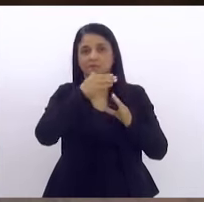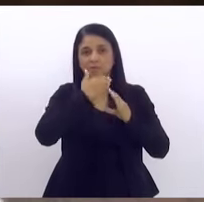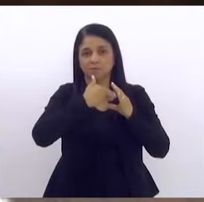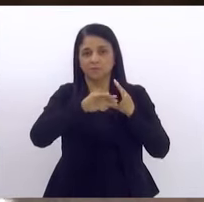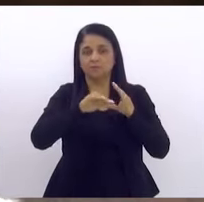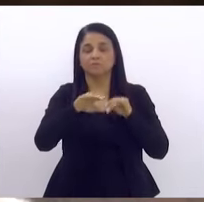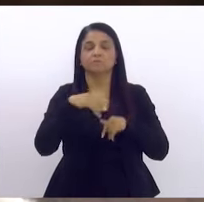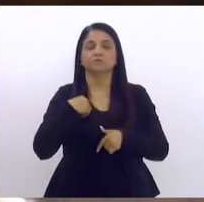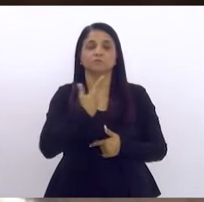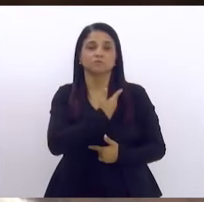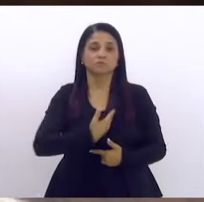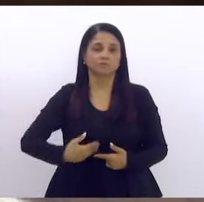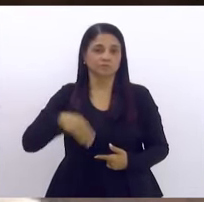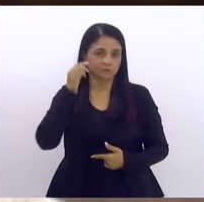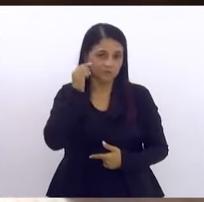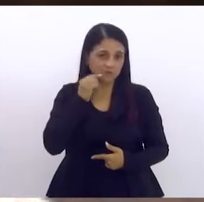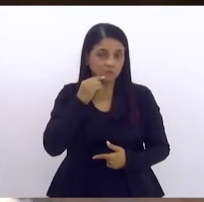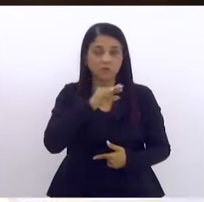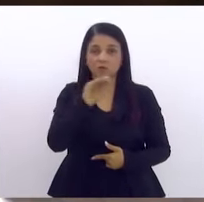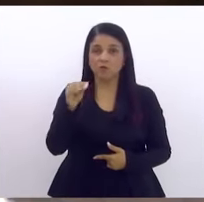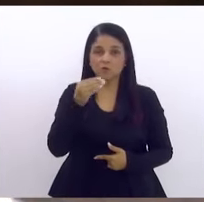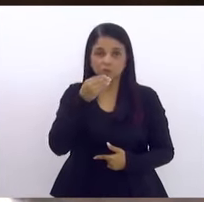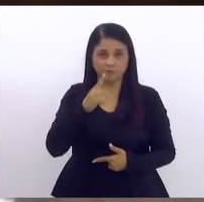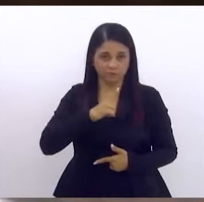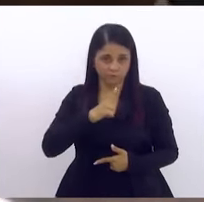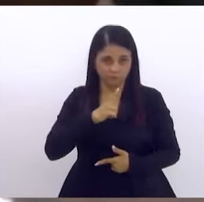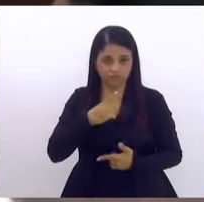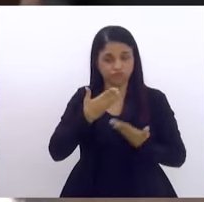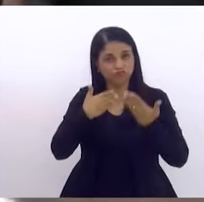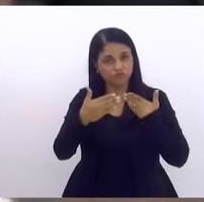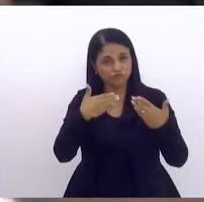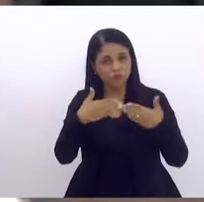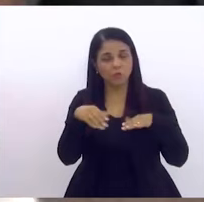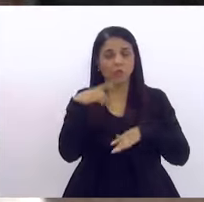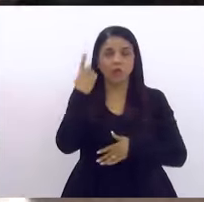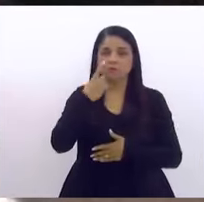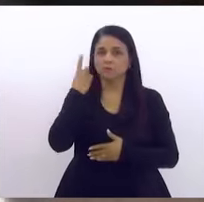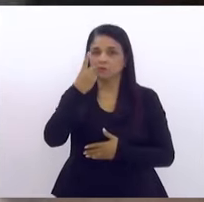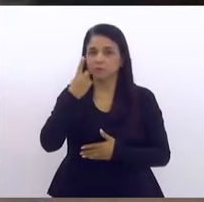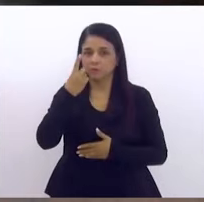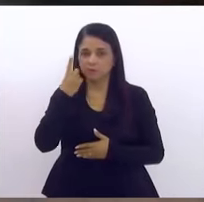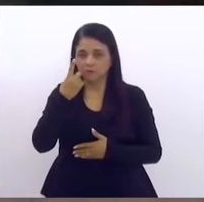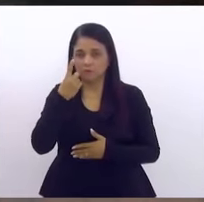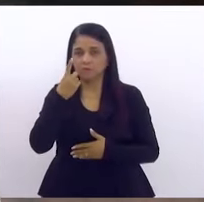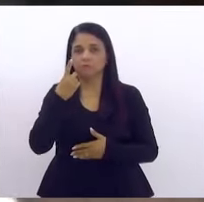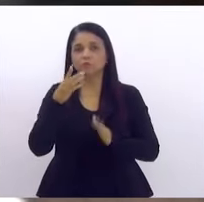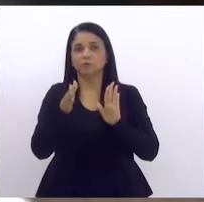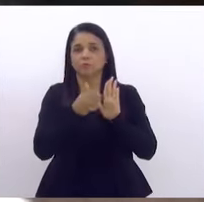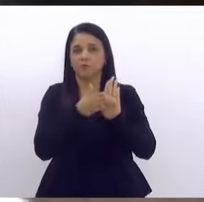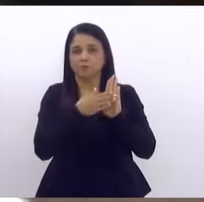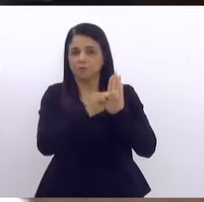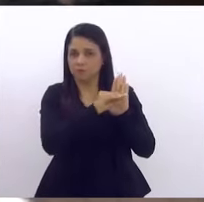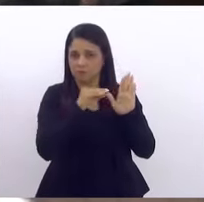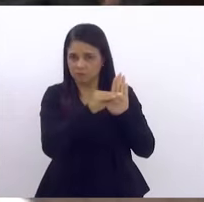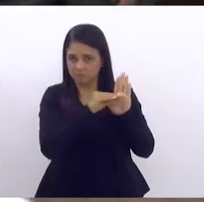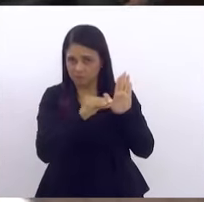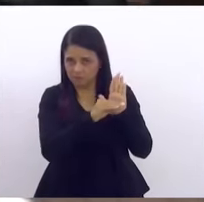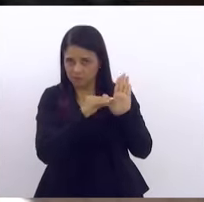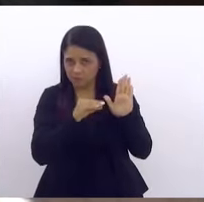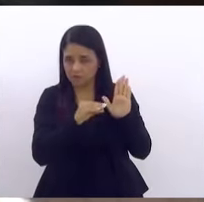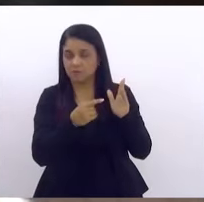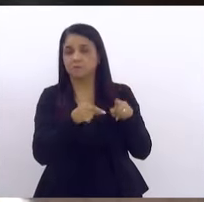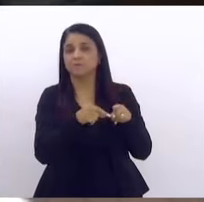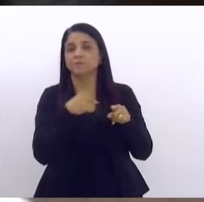encaminhado pelo governador. Tive a oportunidade de dialogar com os deputados que propuseram as emendas. Quase